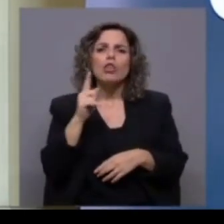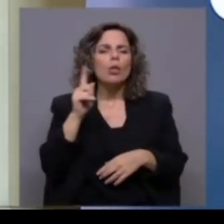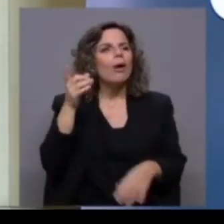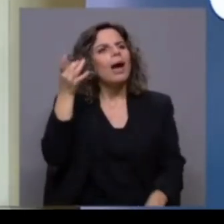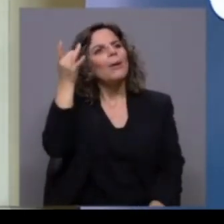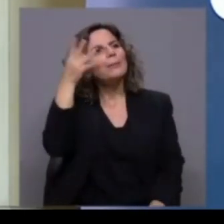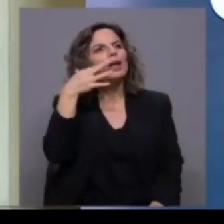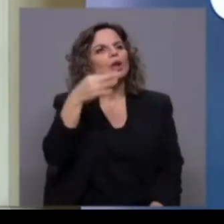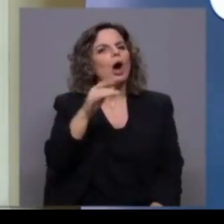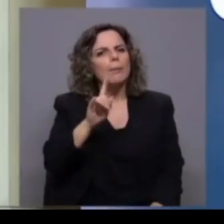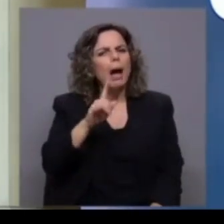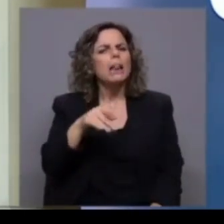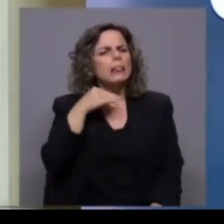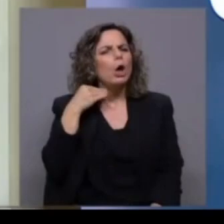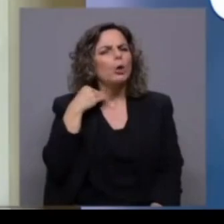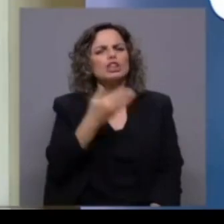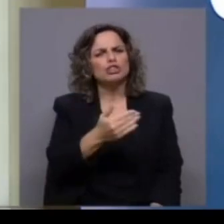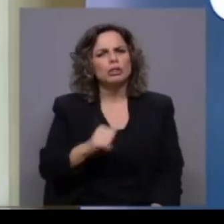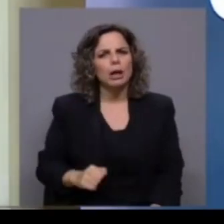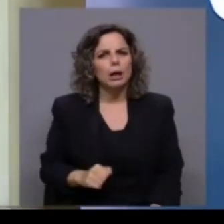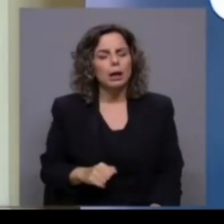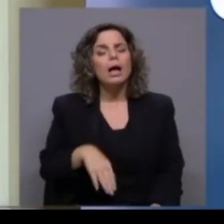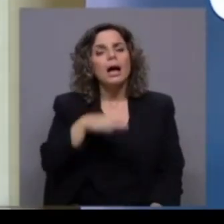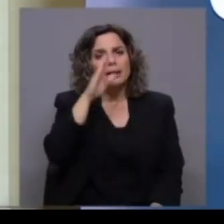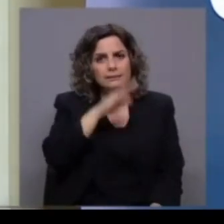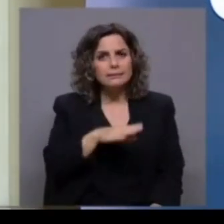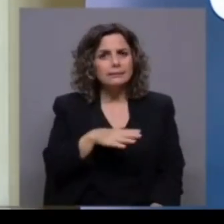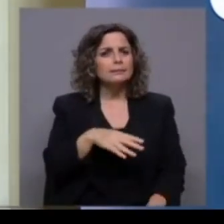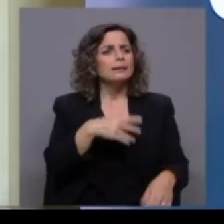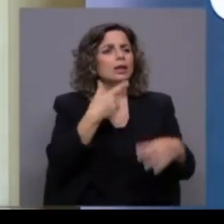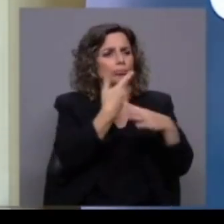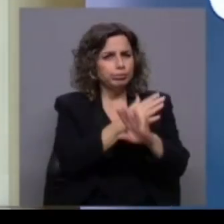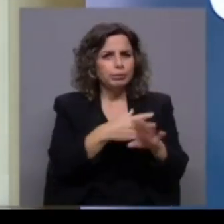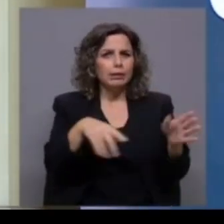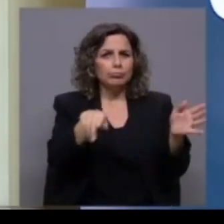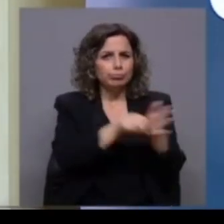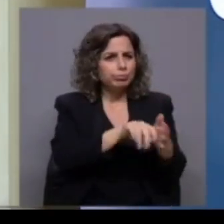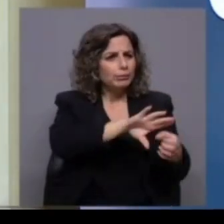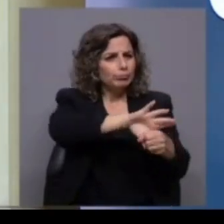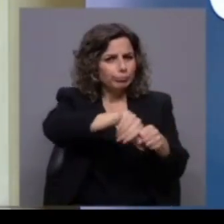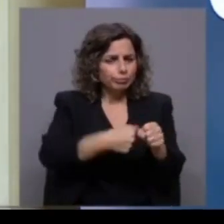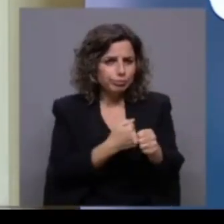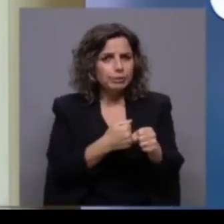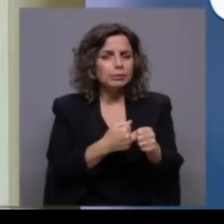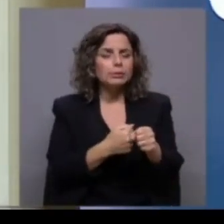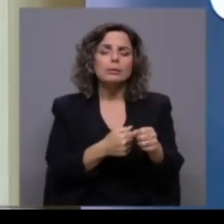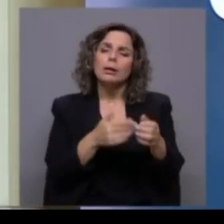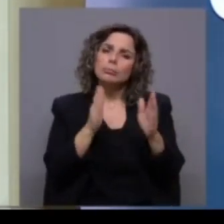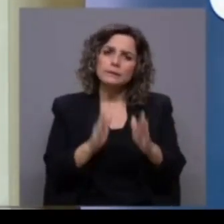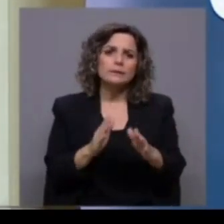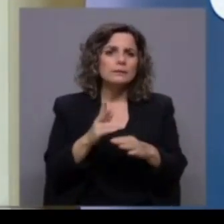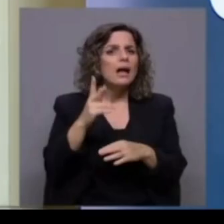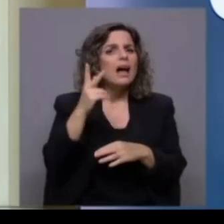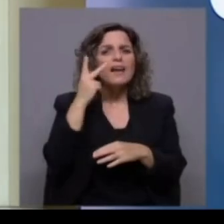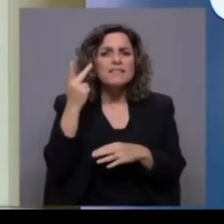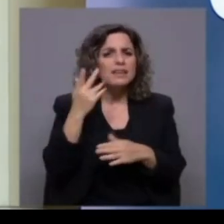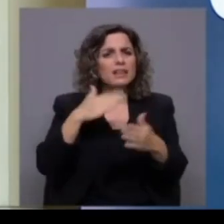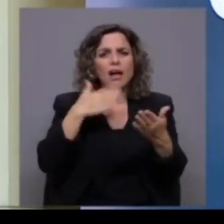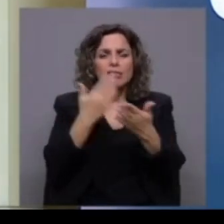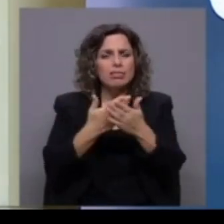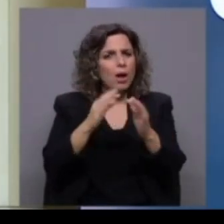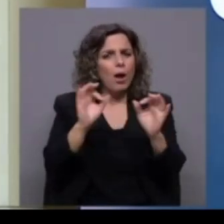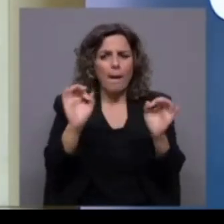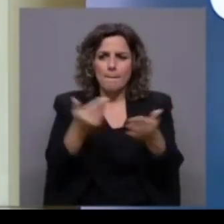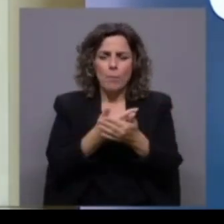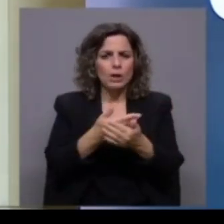criminoso normal e quem incendeia e quem destrói deve passar na meio e dos casos o resto da vida atrás das grades